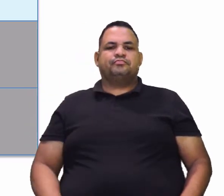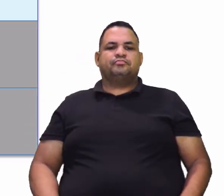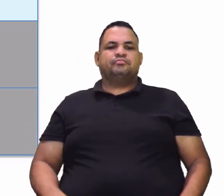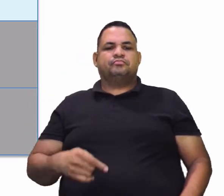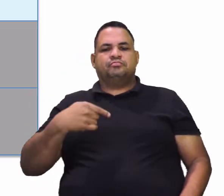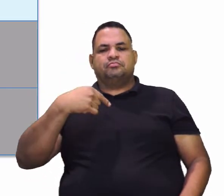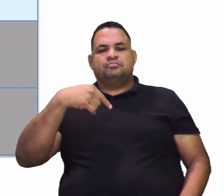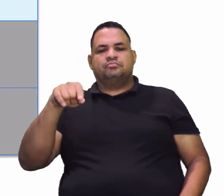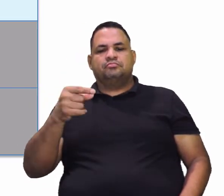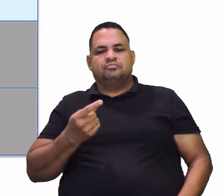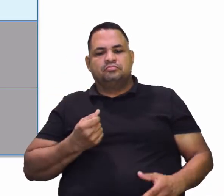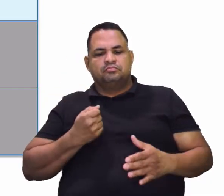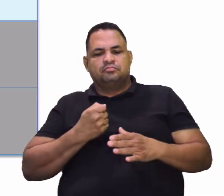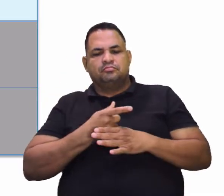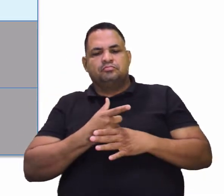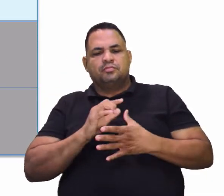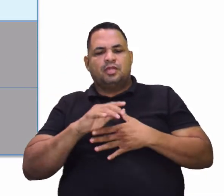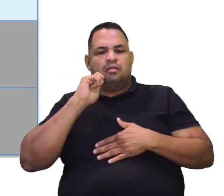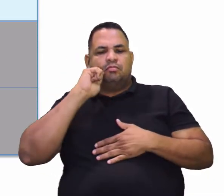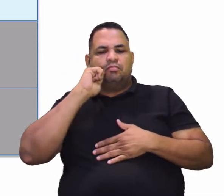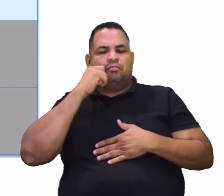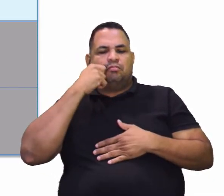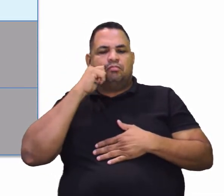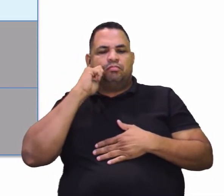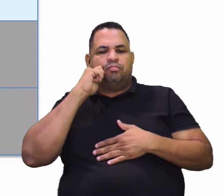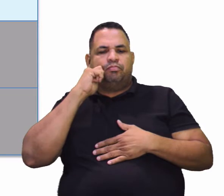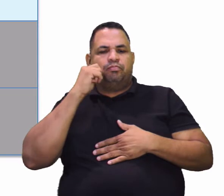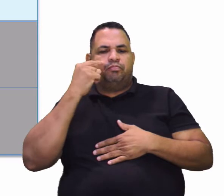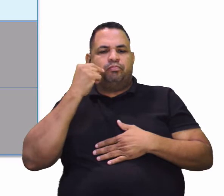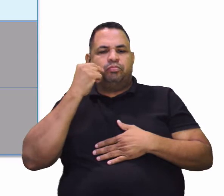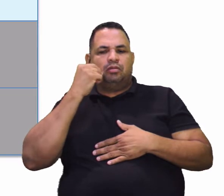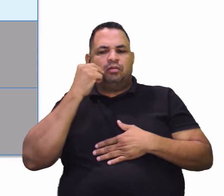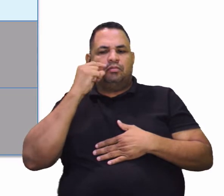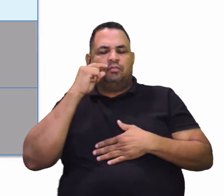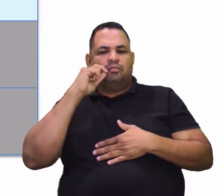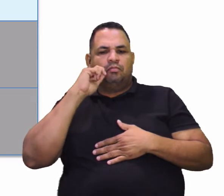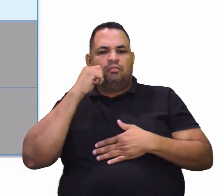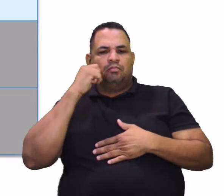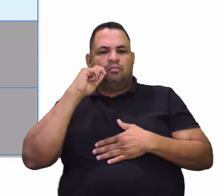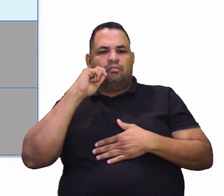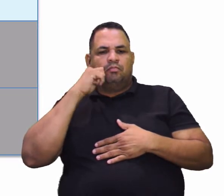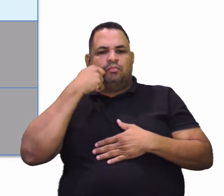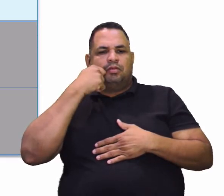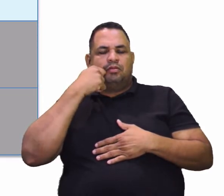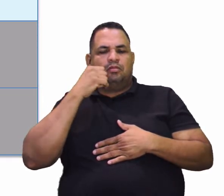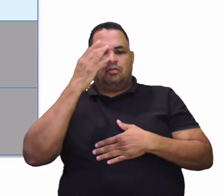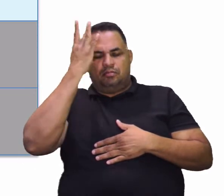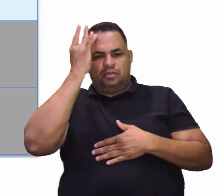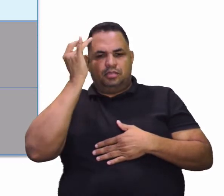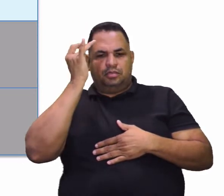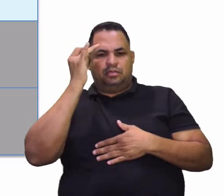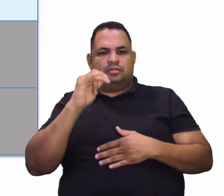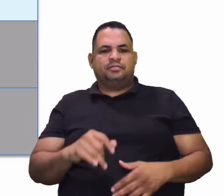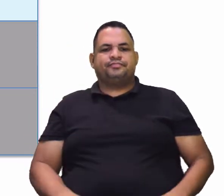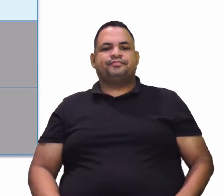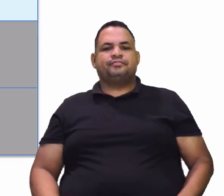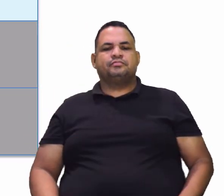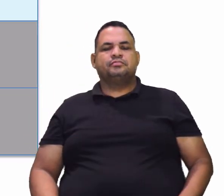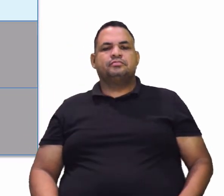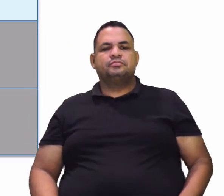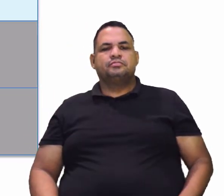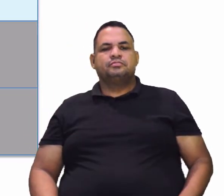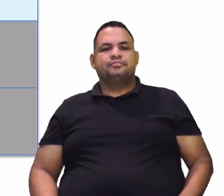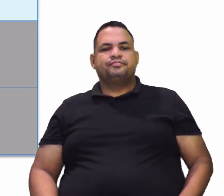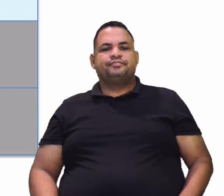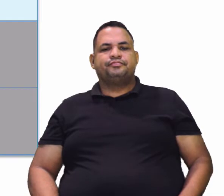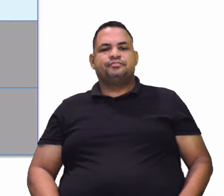eu vou comprar pão amanhã. Seria o correto, eu comprarei pão amanhã, comprarei. Então